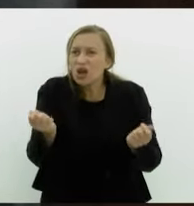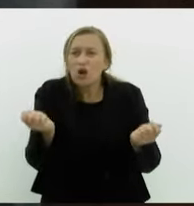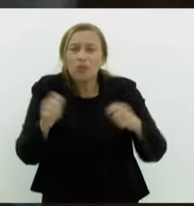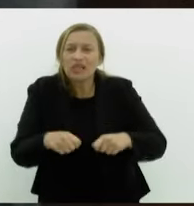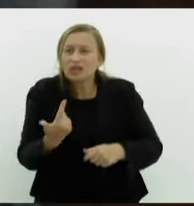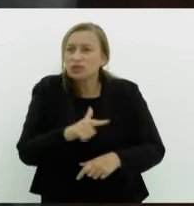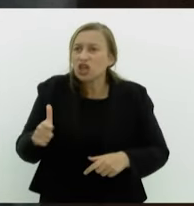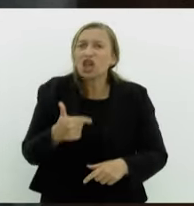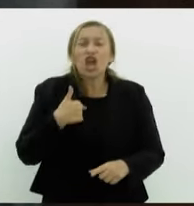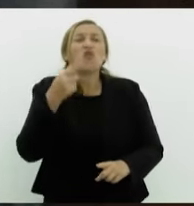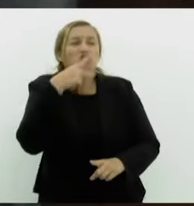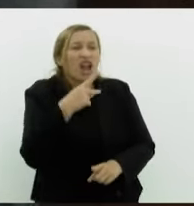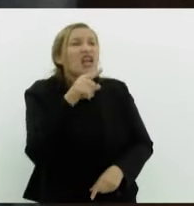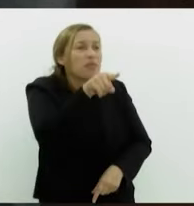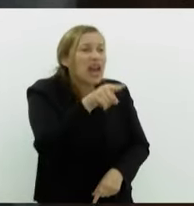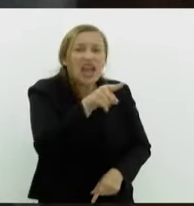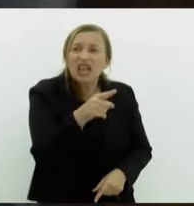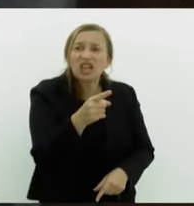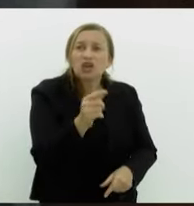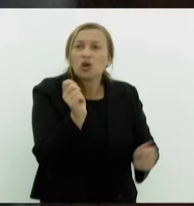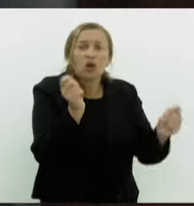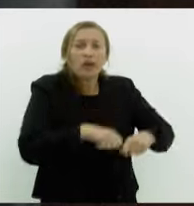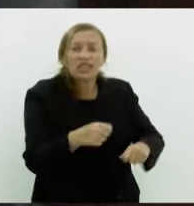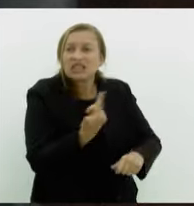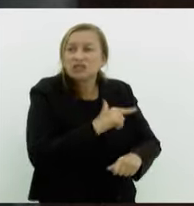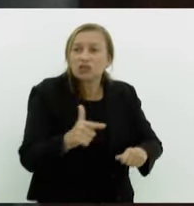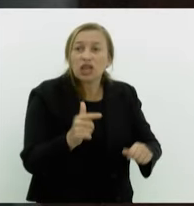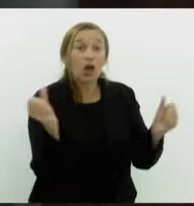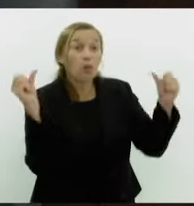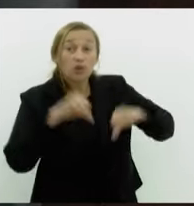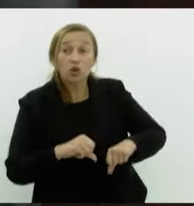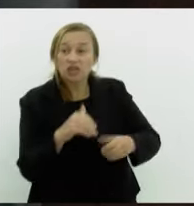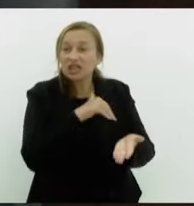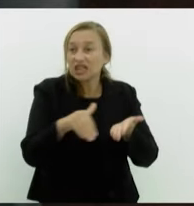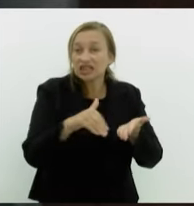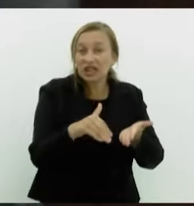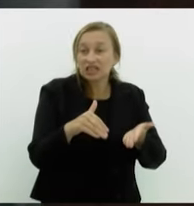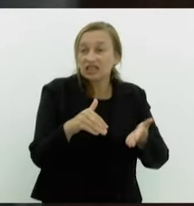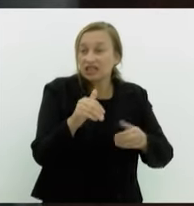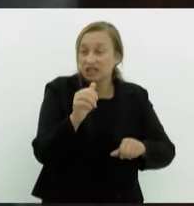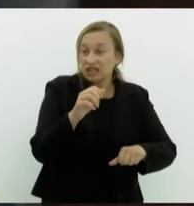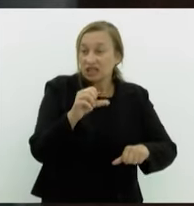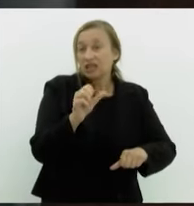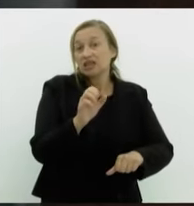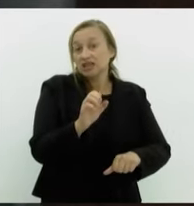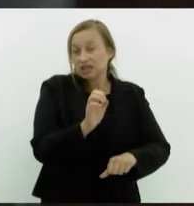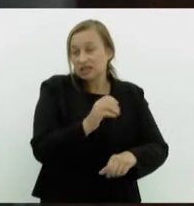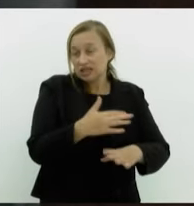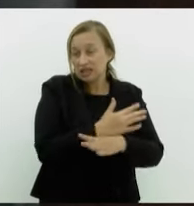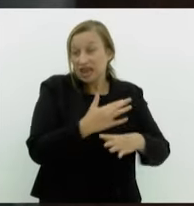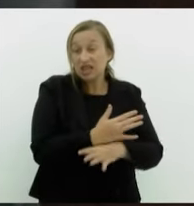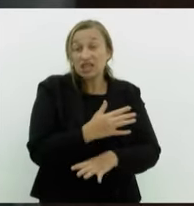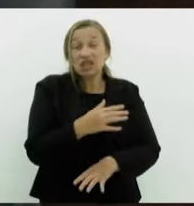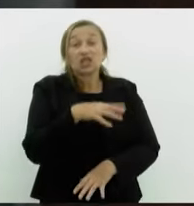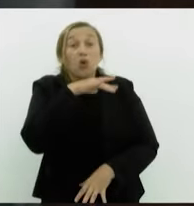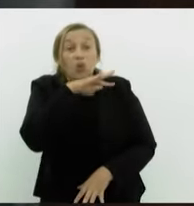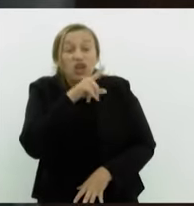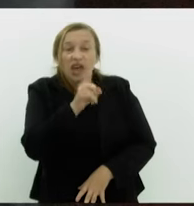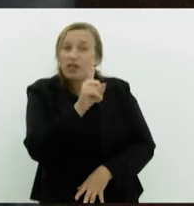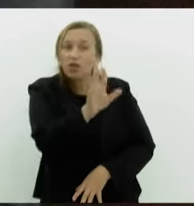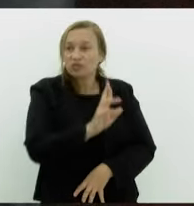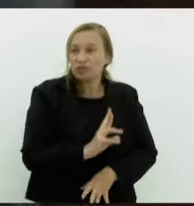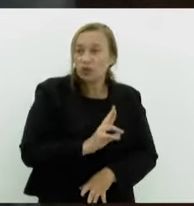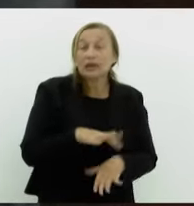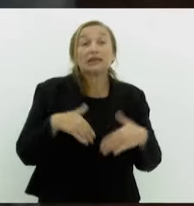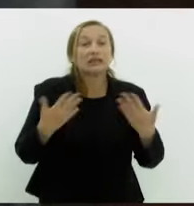cara dele e disse que ele era incompetente e o pior secretário da história dessa cidade. E tão frouxo que é, nem responder, ele respondeu.